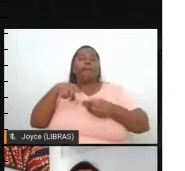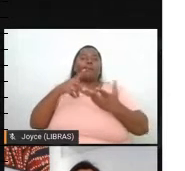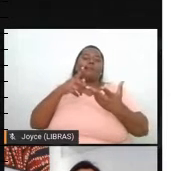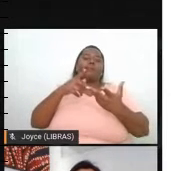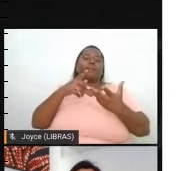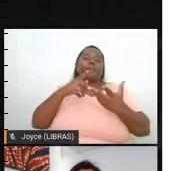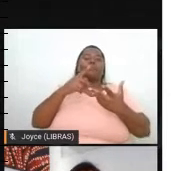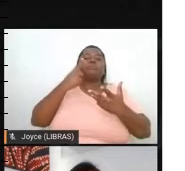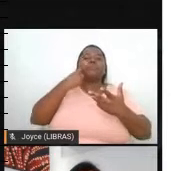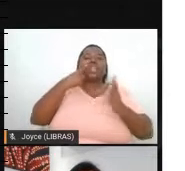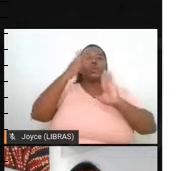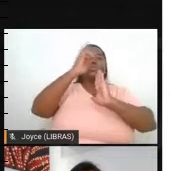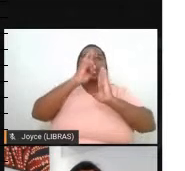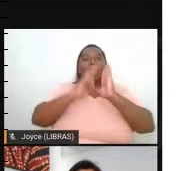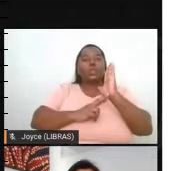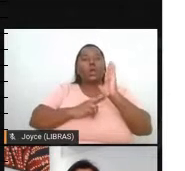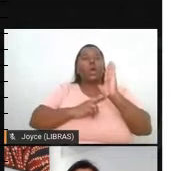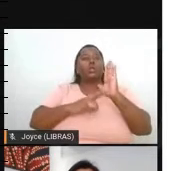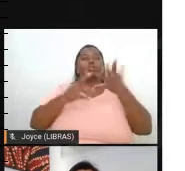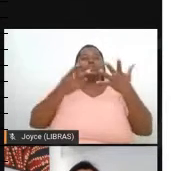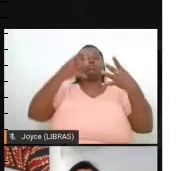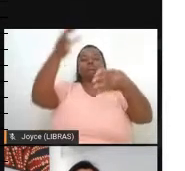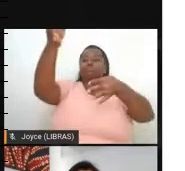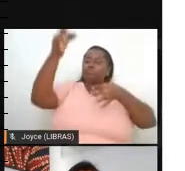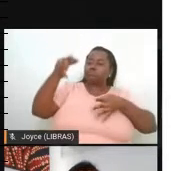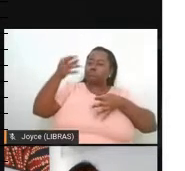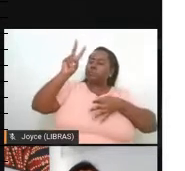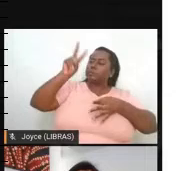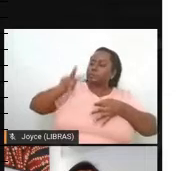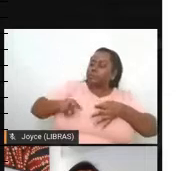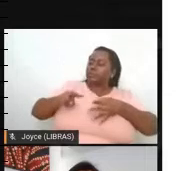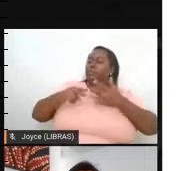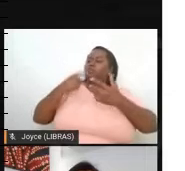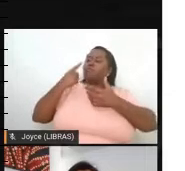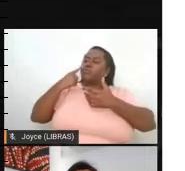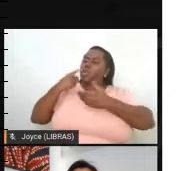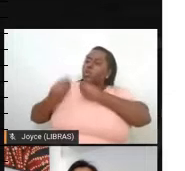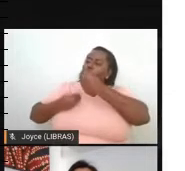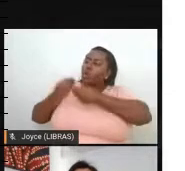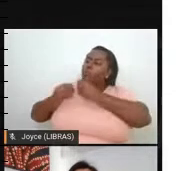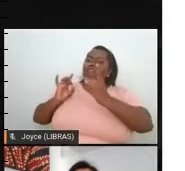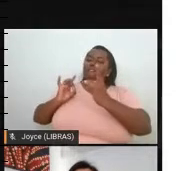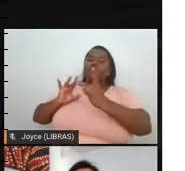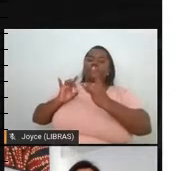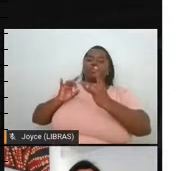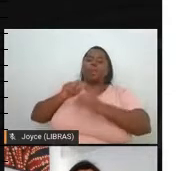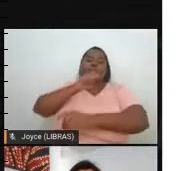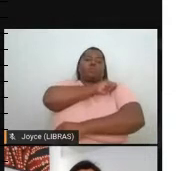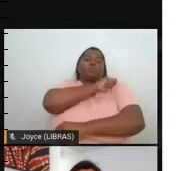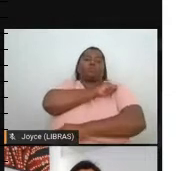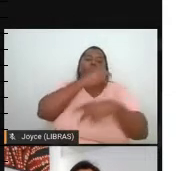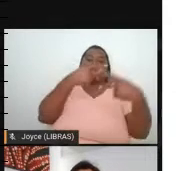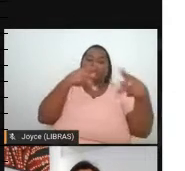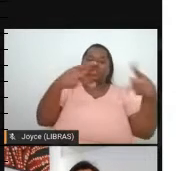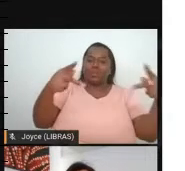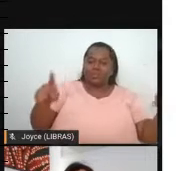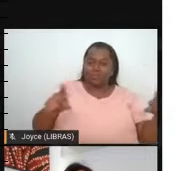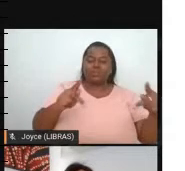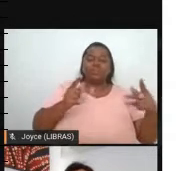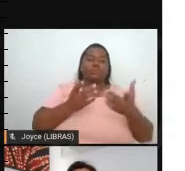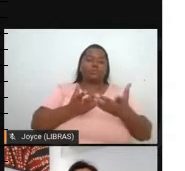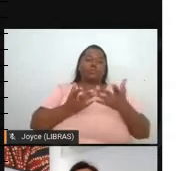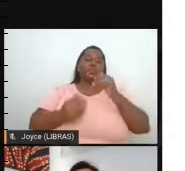esses relatórios, estudar esses relatórios e voltar com feedback para os alunos. Ele vai ser um mediador do aprendizado. Ver, por exemplo,